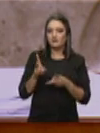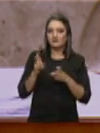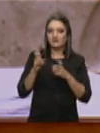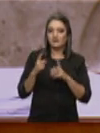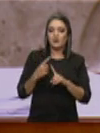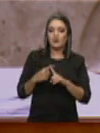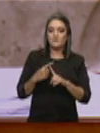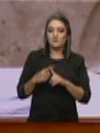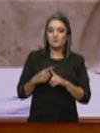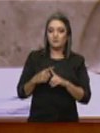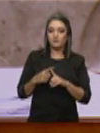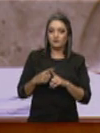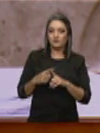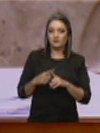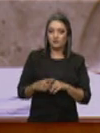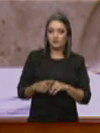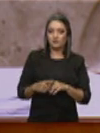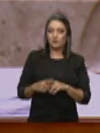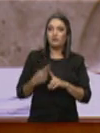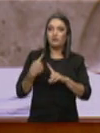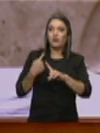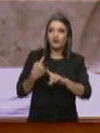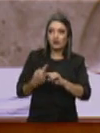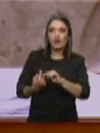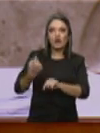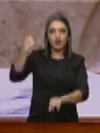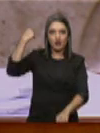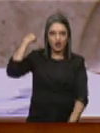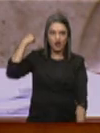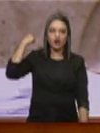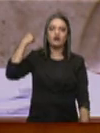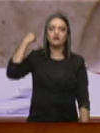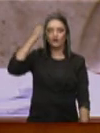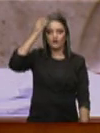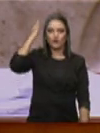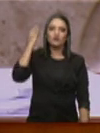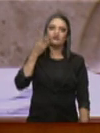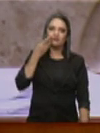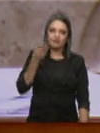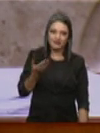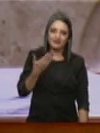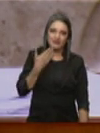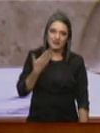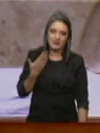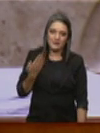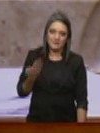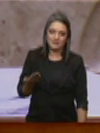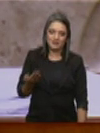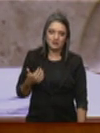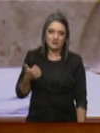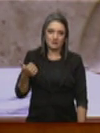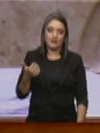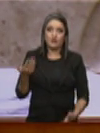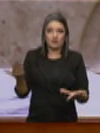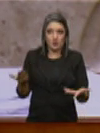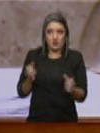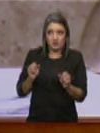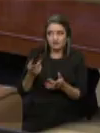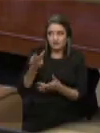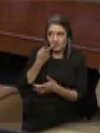palavra para o doutor Araras, eu pensei que fosse o outro tema. Eu vou assegurar, o ministro então. Fachin, com prazer. O ministro Fachin. Mas